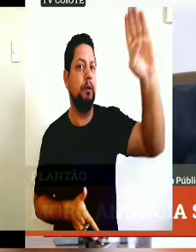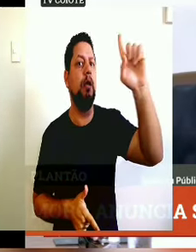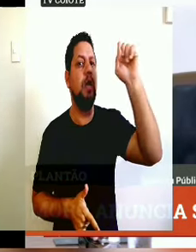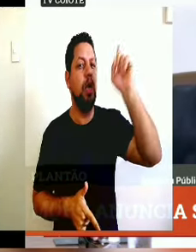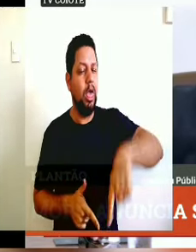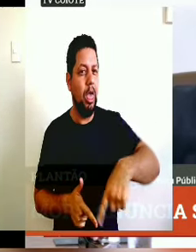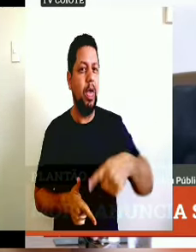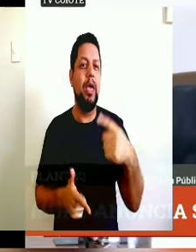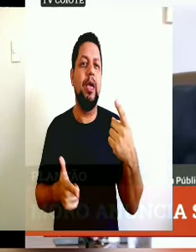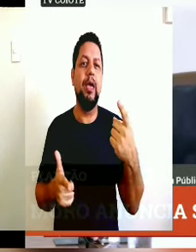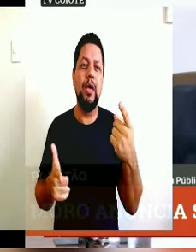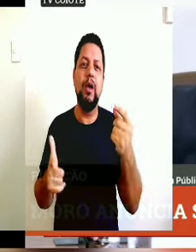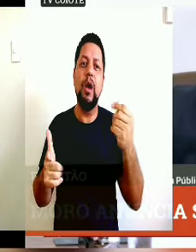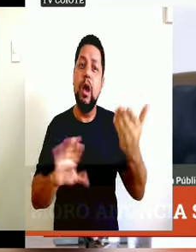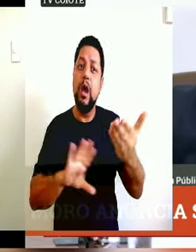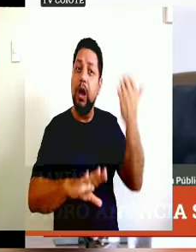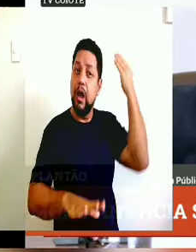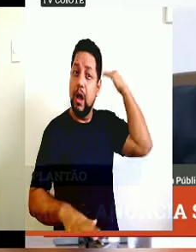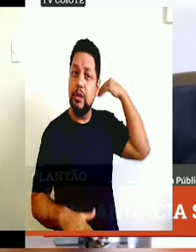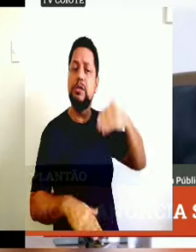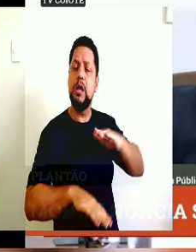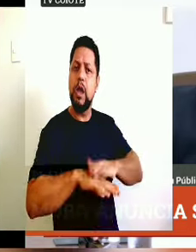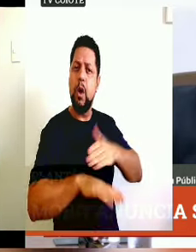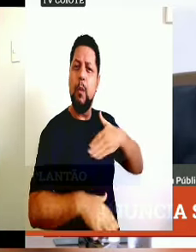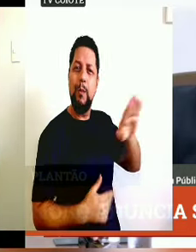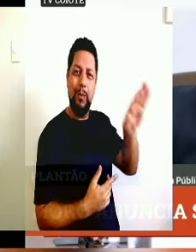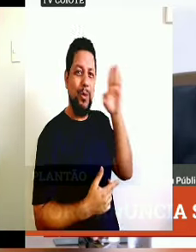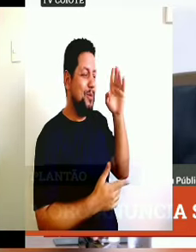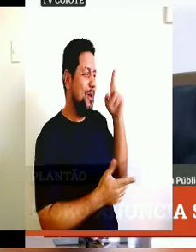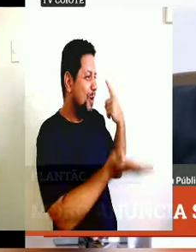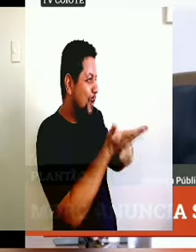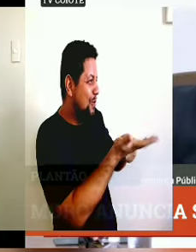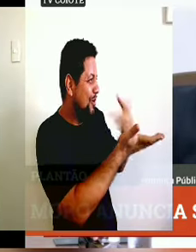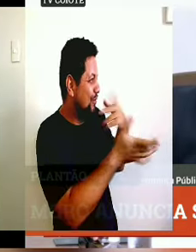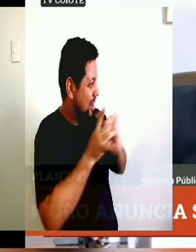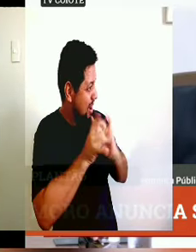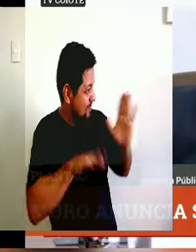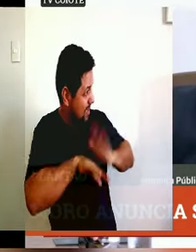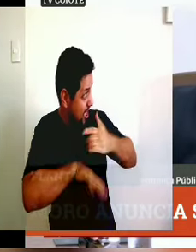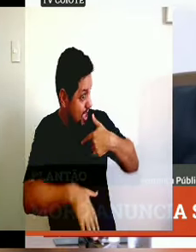violação de uma promessa que me foi feita inicialmente, que eu teria carta branca.